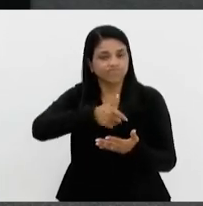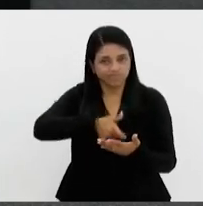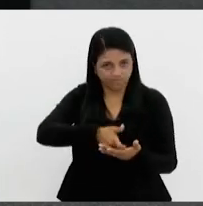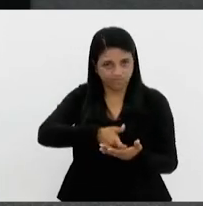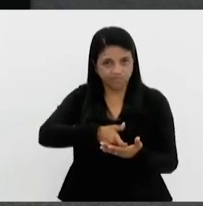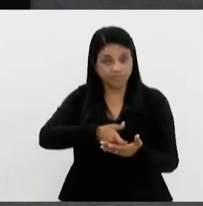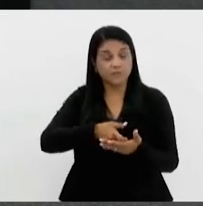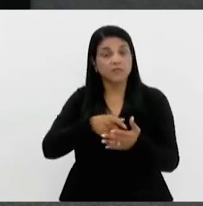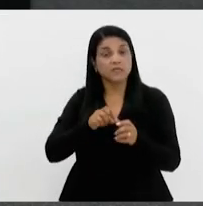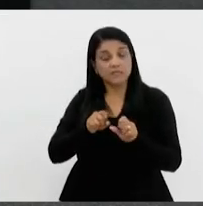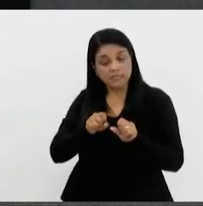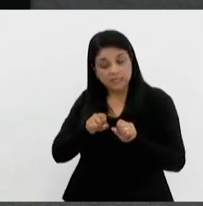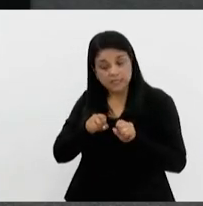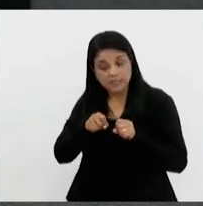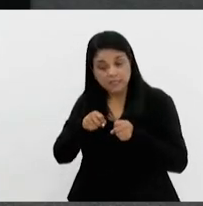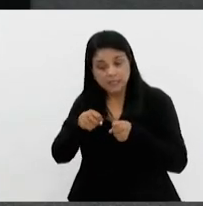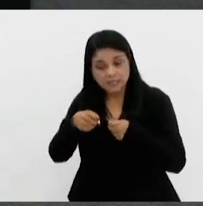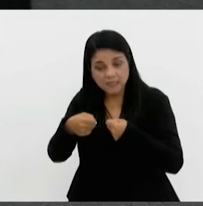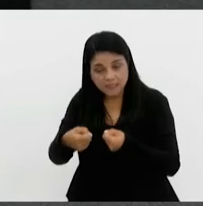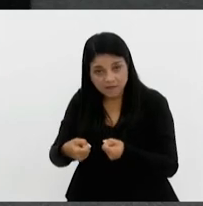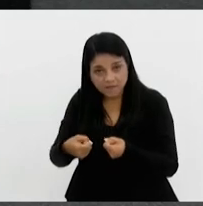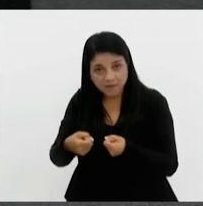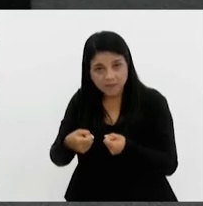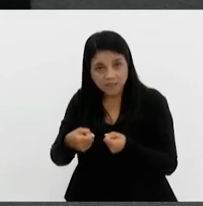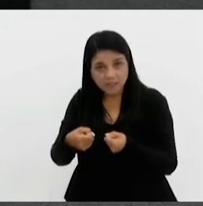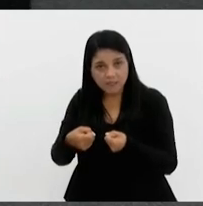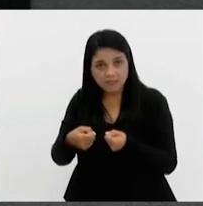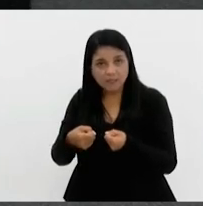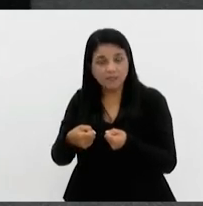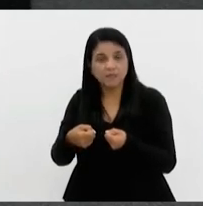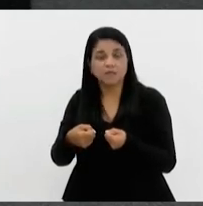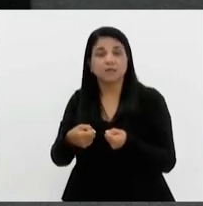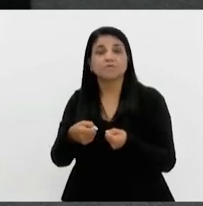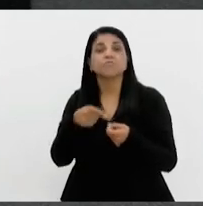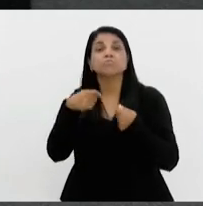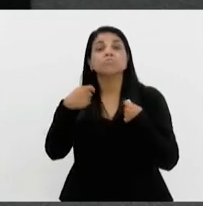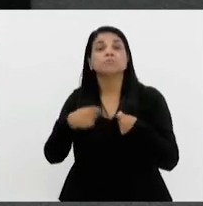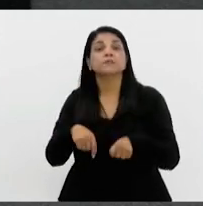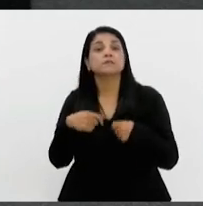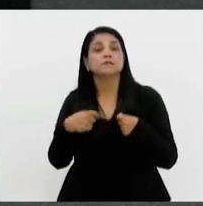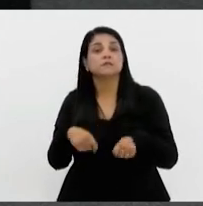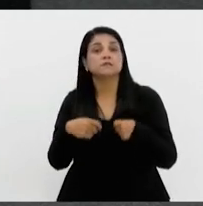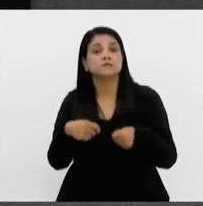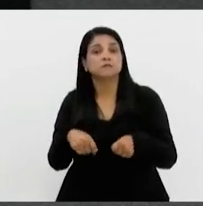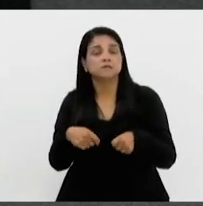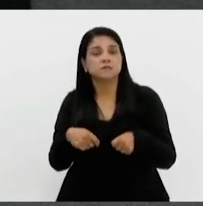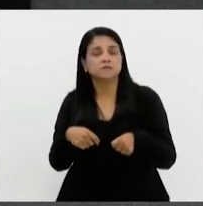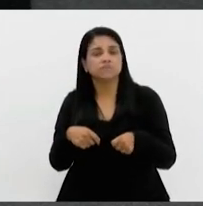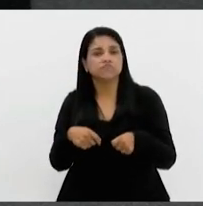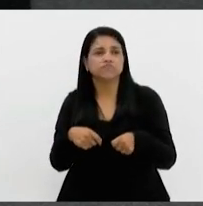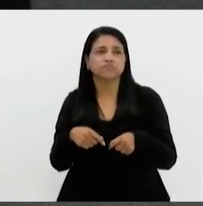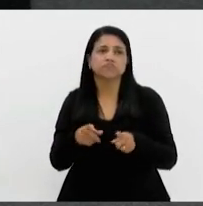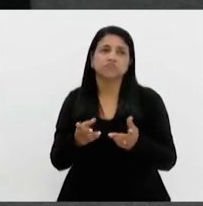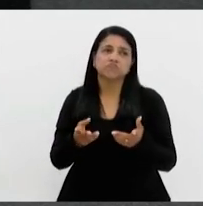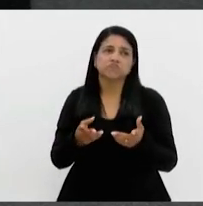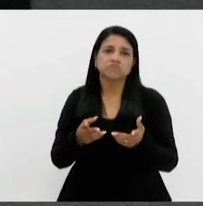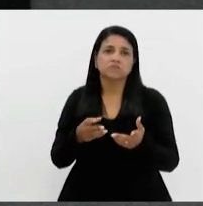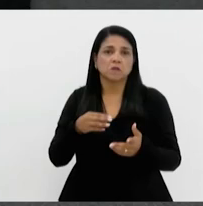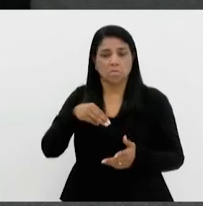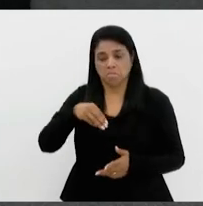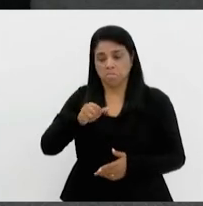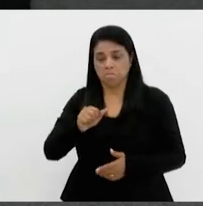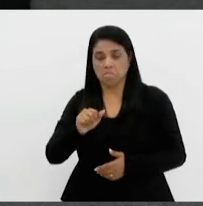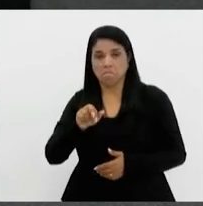trabalho em detrimento do capital necessariamente não precisa ser